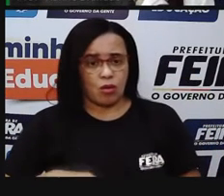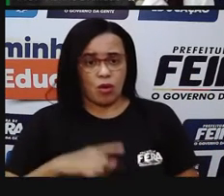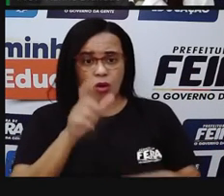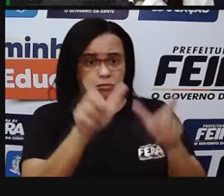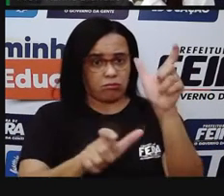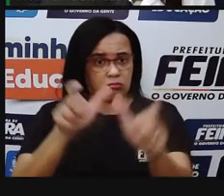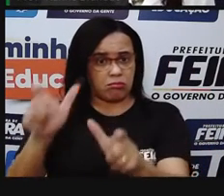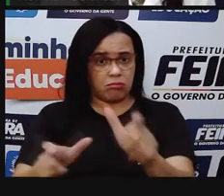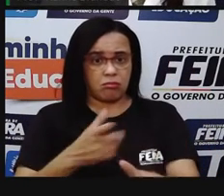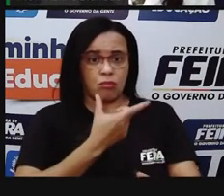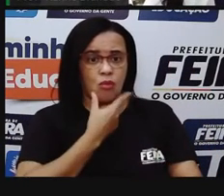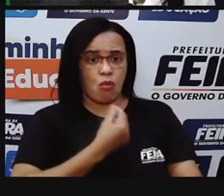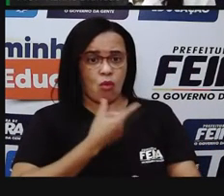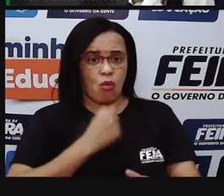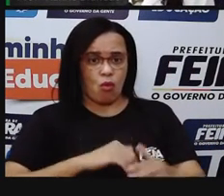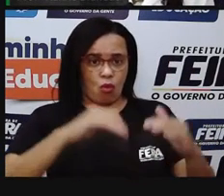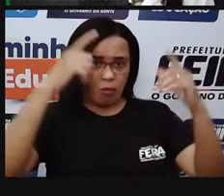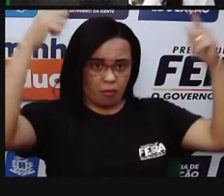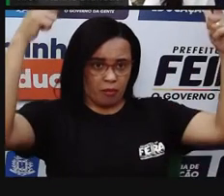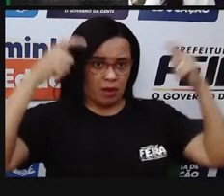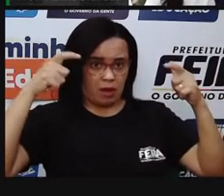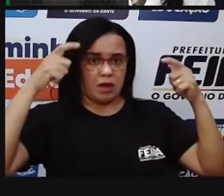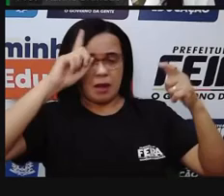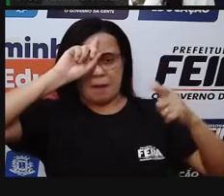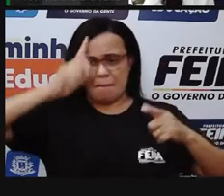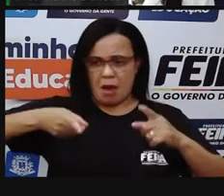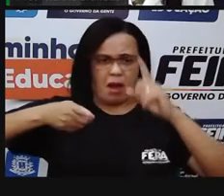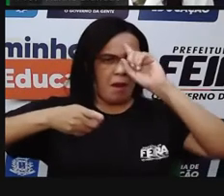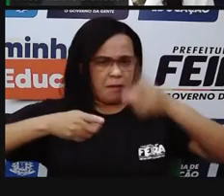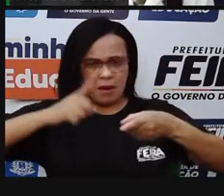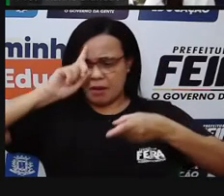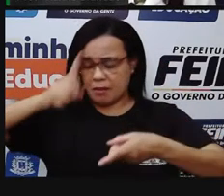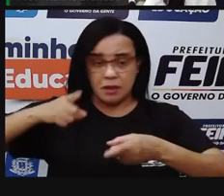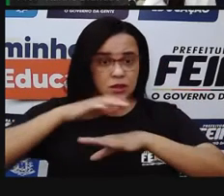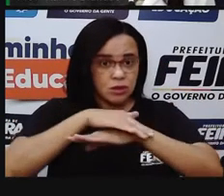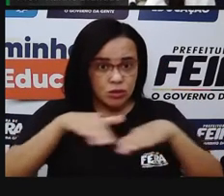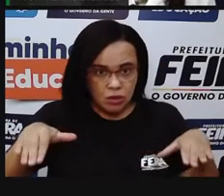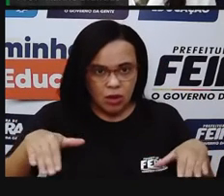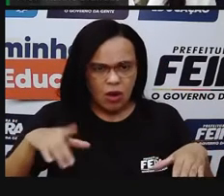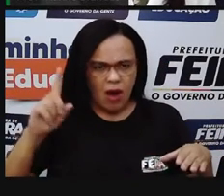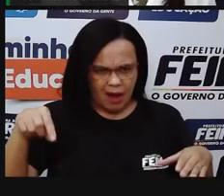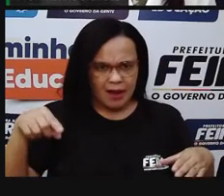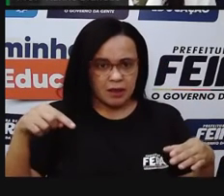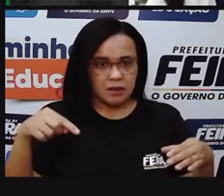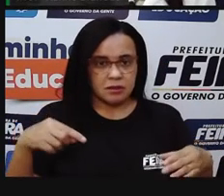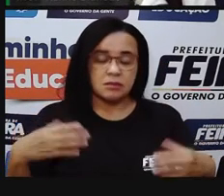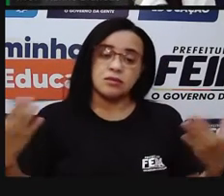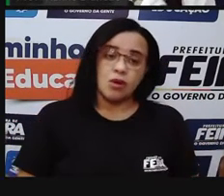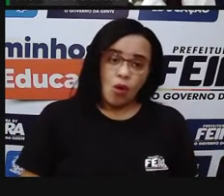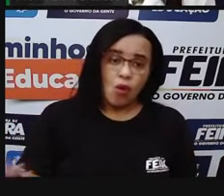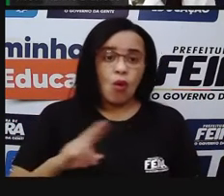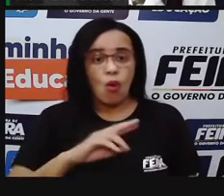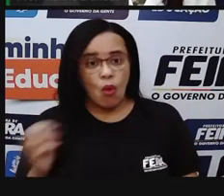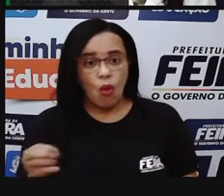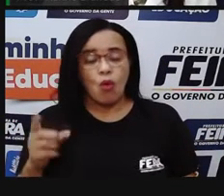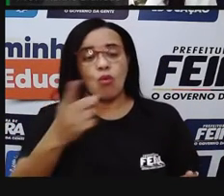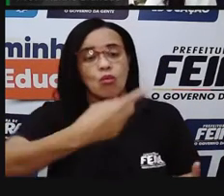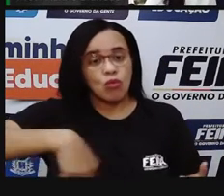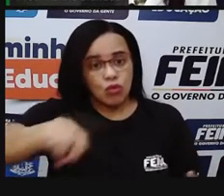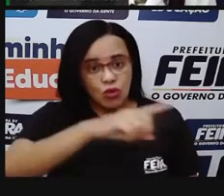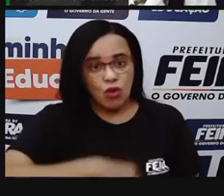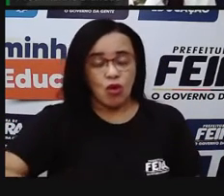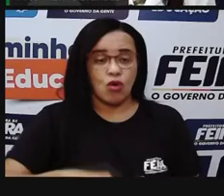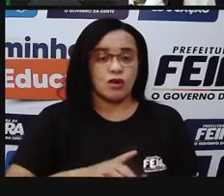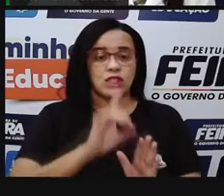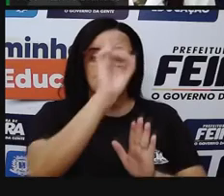que nós somos iguais a qualquer outro ser vivo desse planeta, com os mesmos direitos e com os mesmos deveres